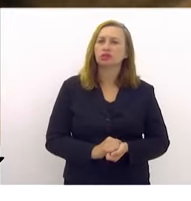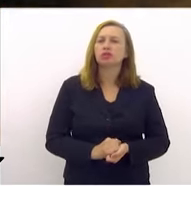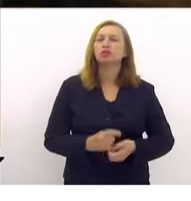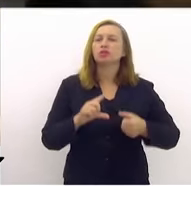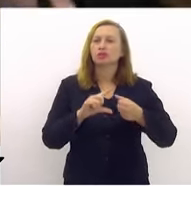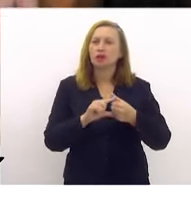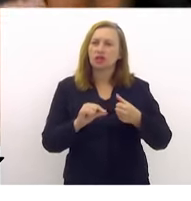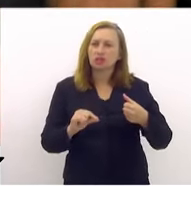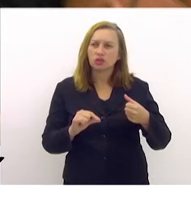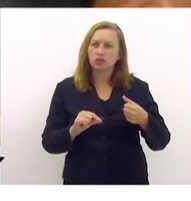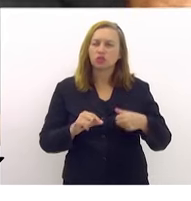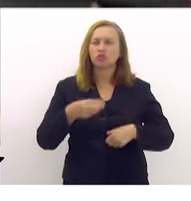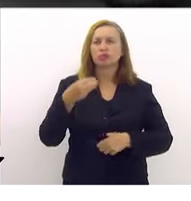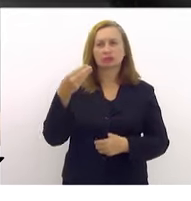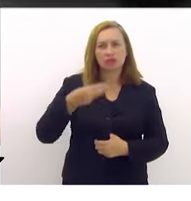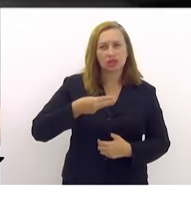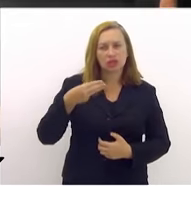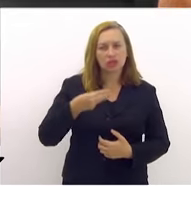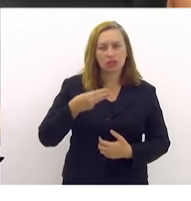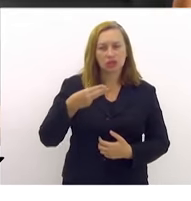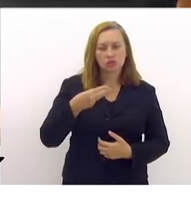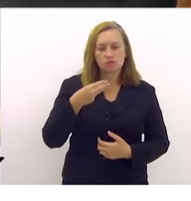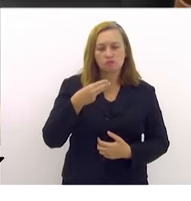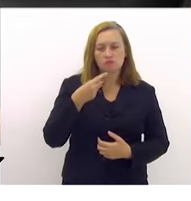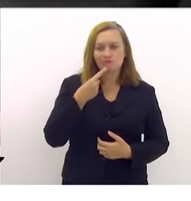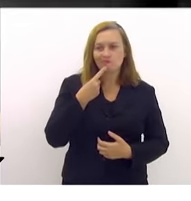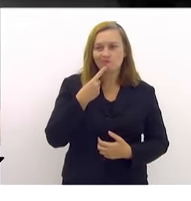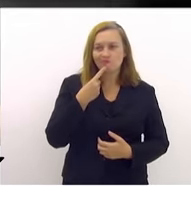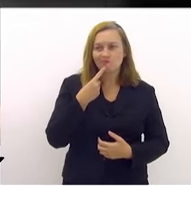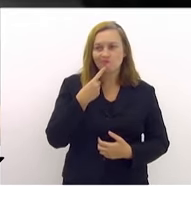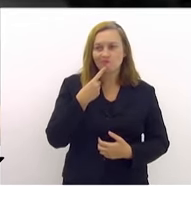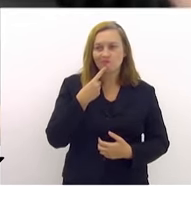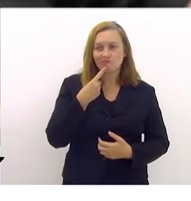artigo 3º,